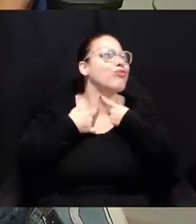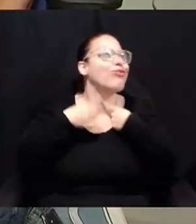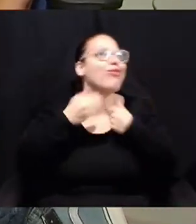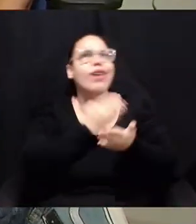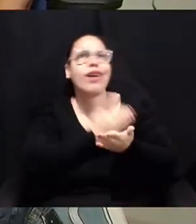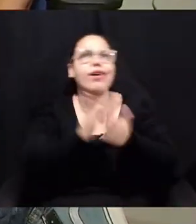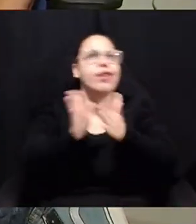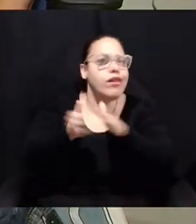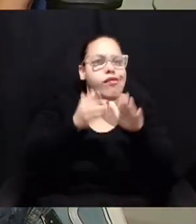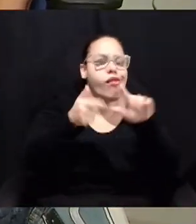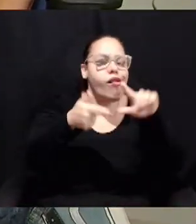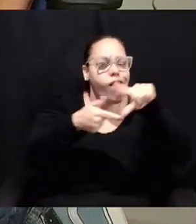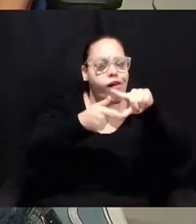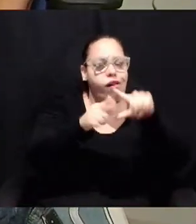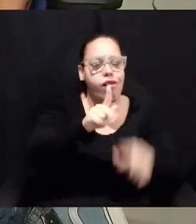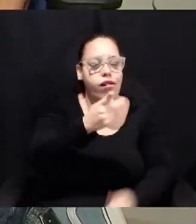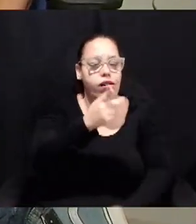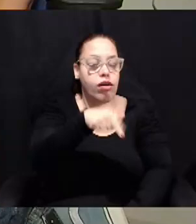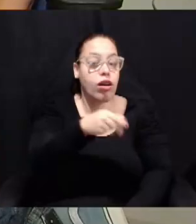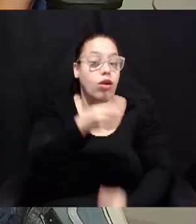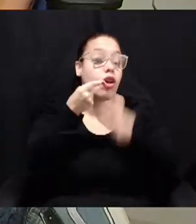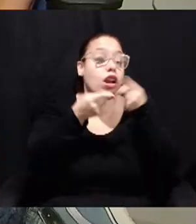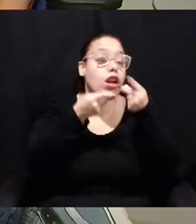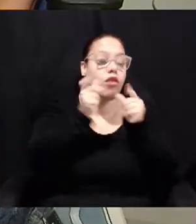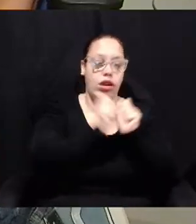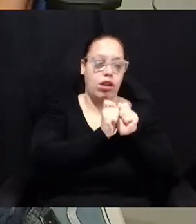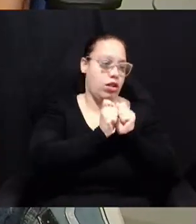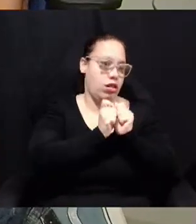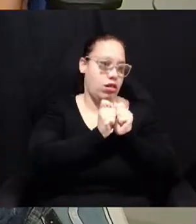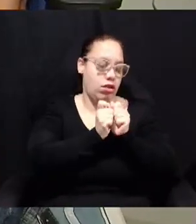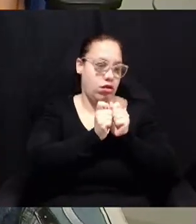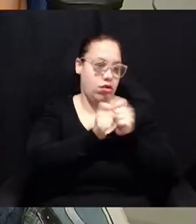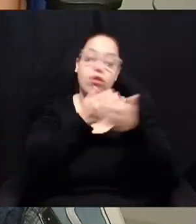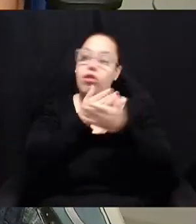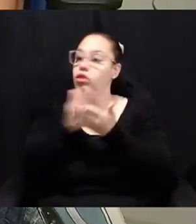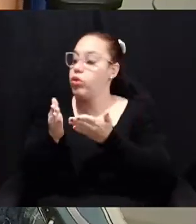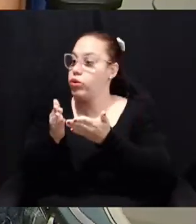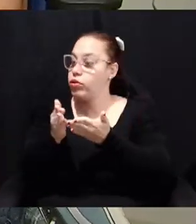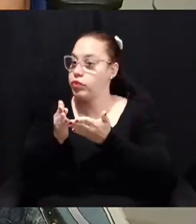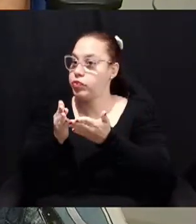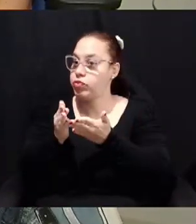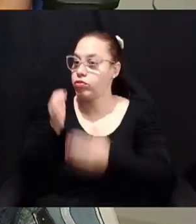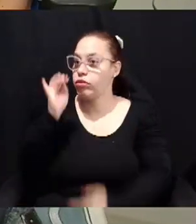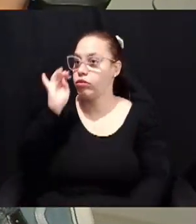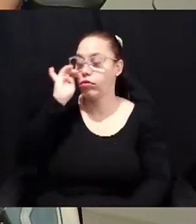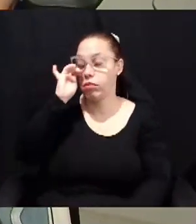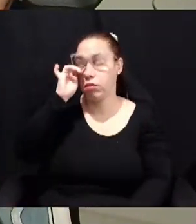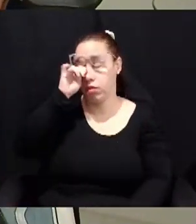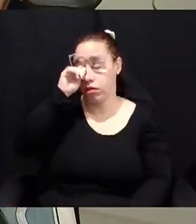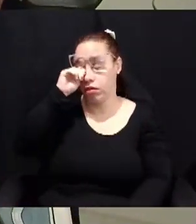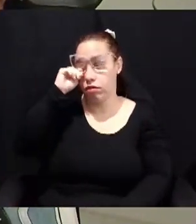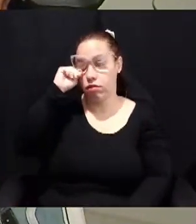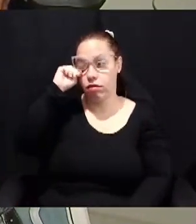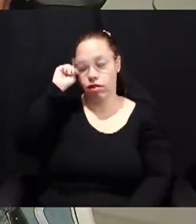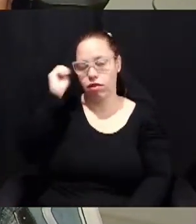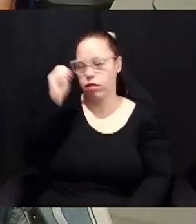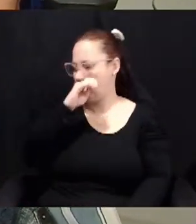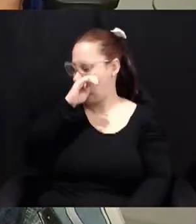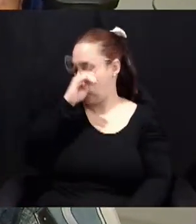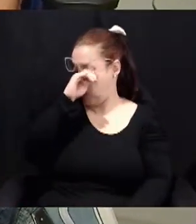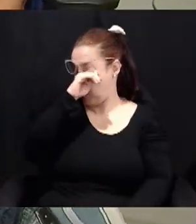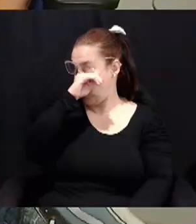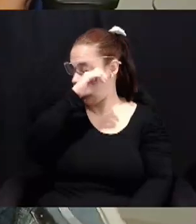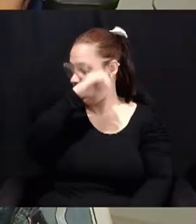quadrinho, o que você diria? Eu recomendo começar. Eu acho que é mais importante. As pessoas não sabem, mas publicar